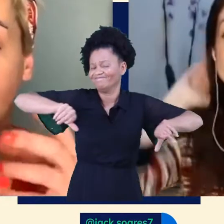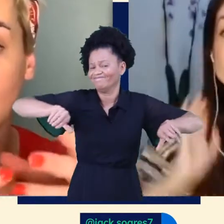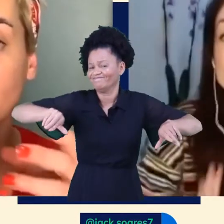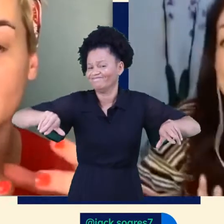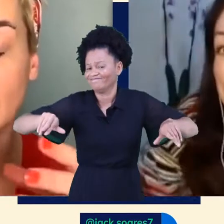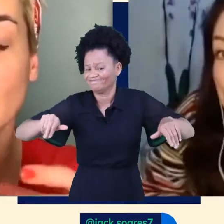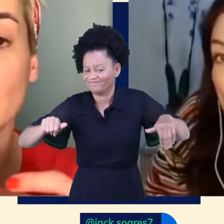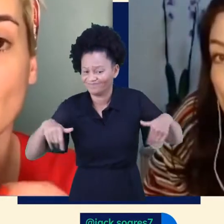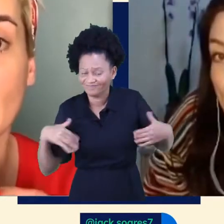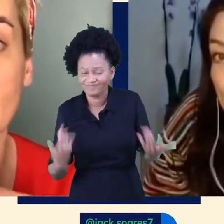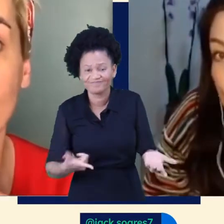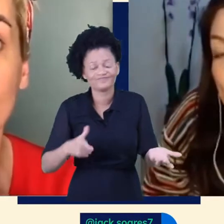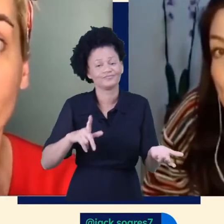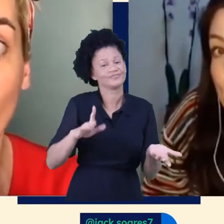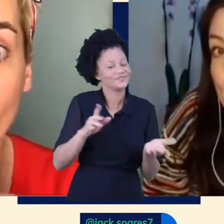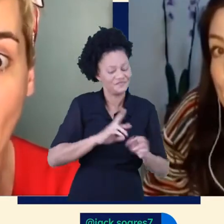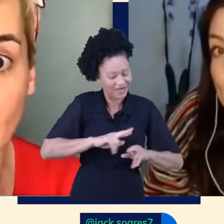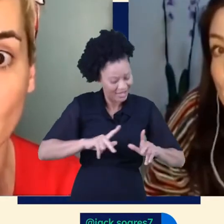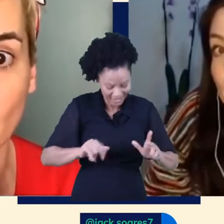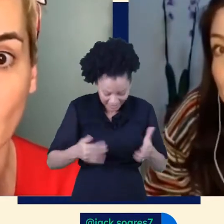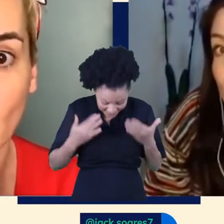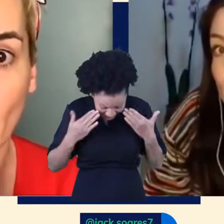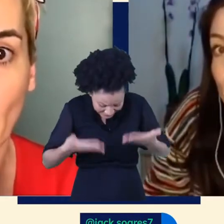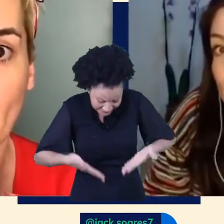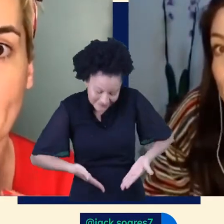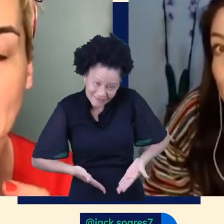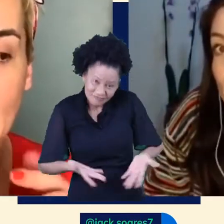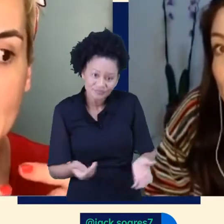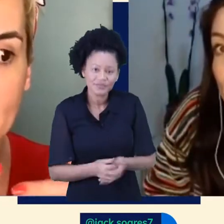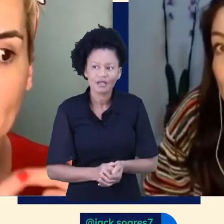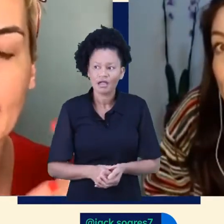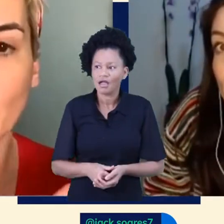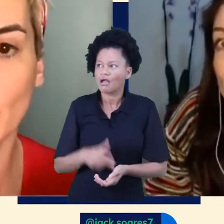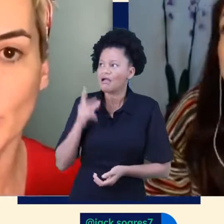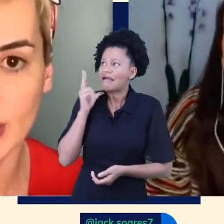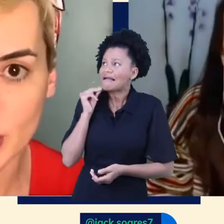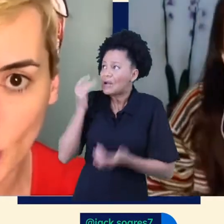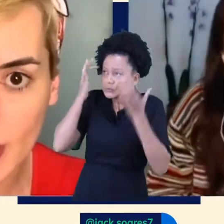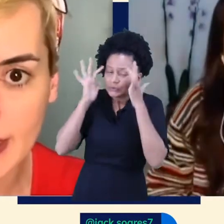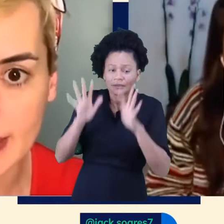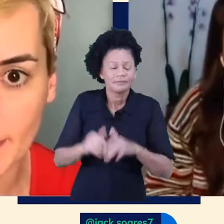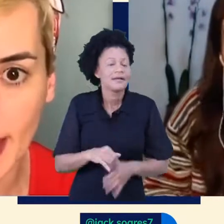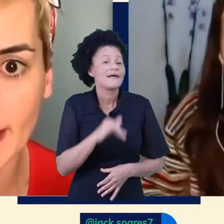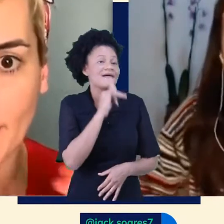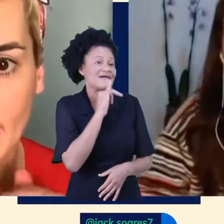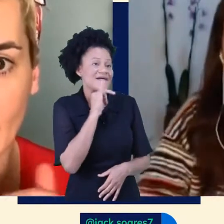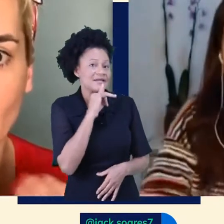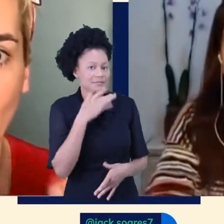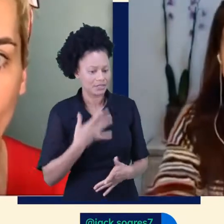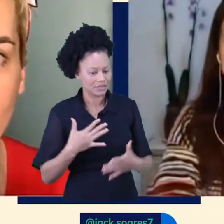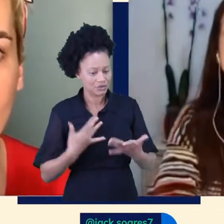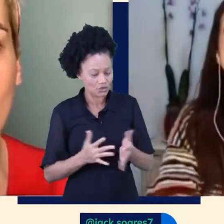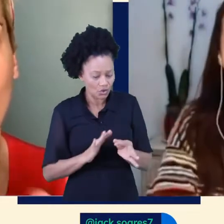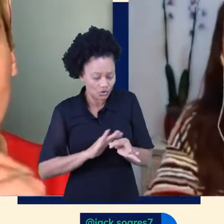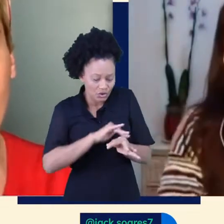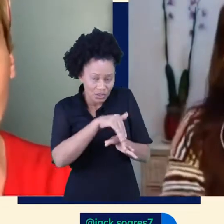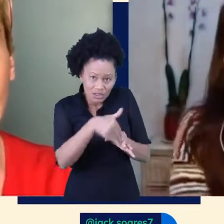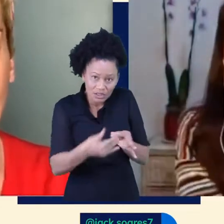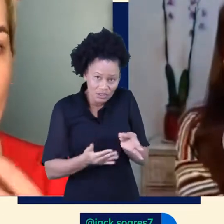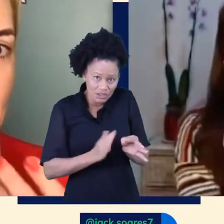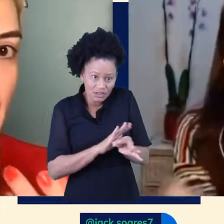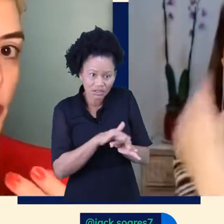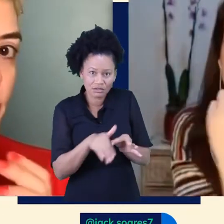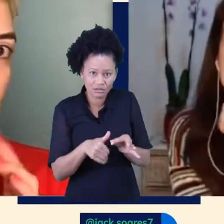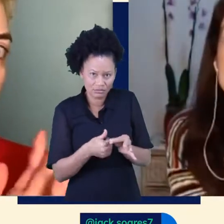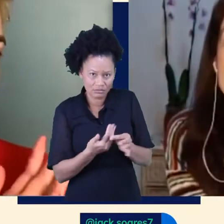sabia. Desses exemplos que você deu, é só uma questão de formato. Mas eles implicam em outras coisas também, dependendo da condição, pode